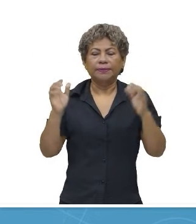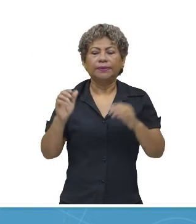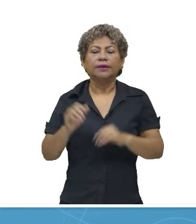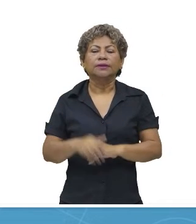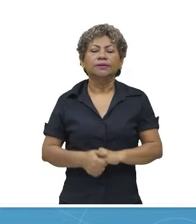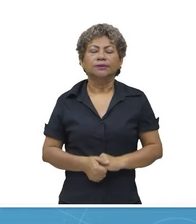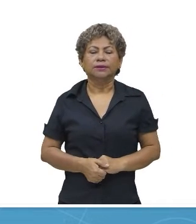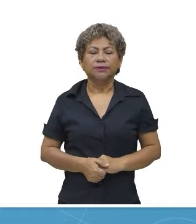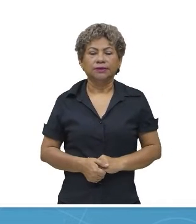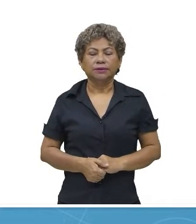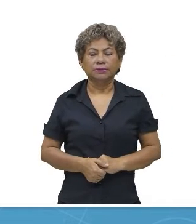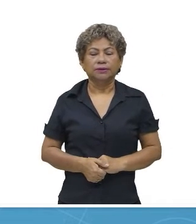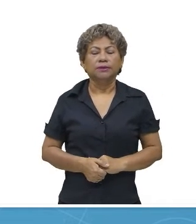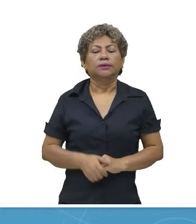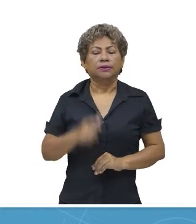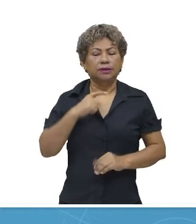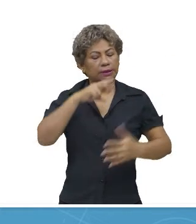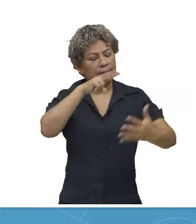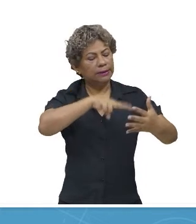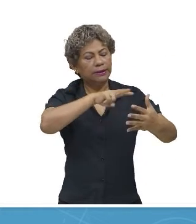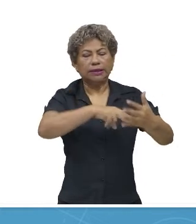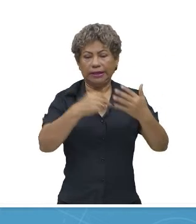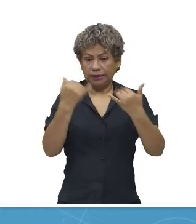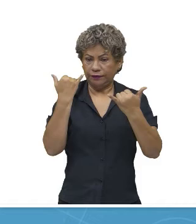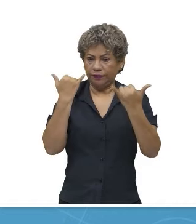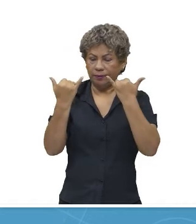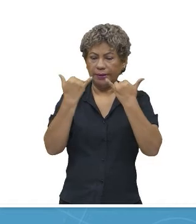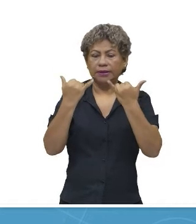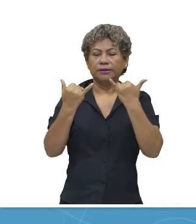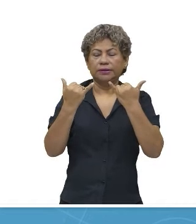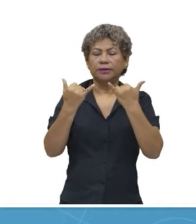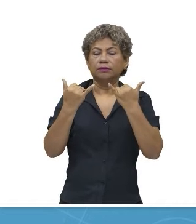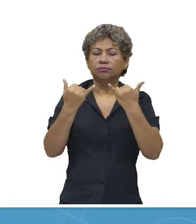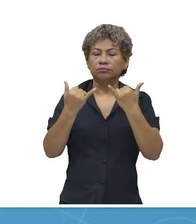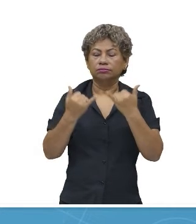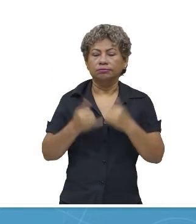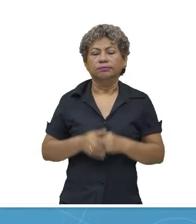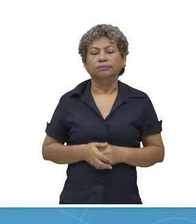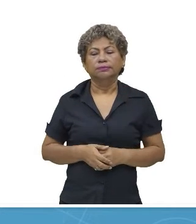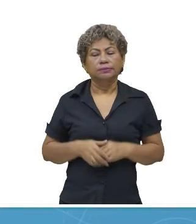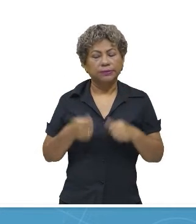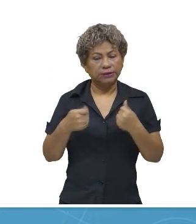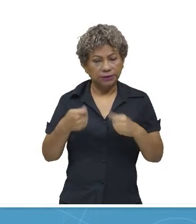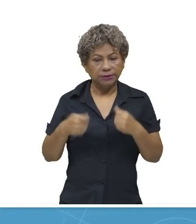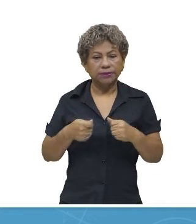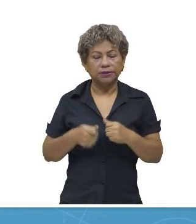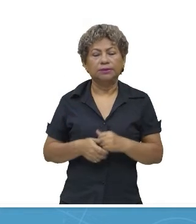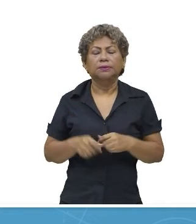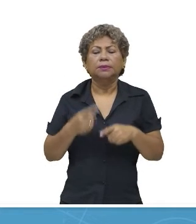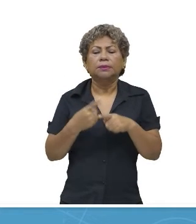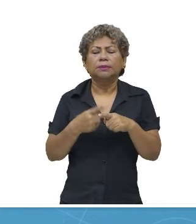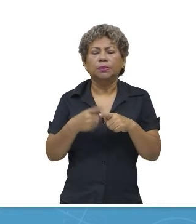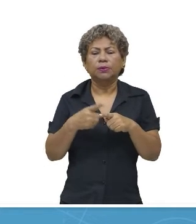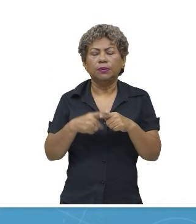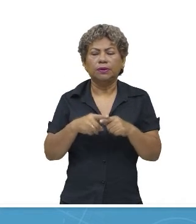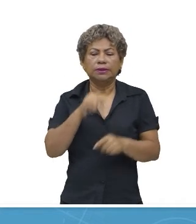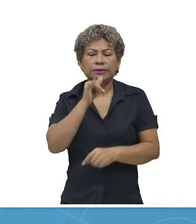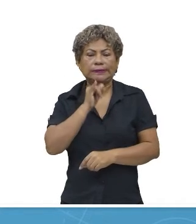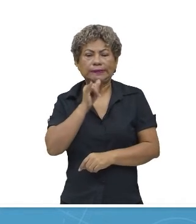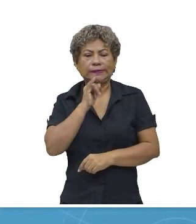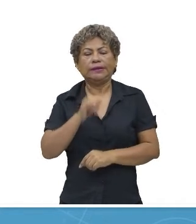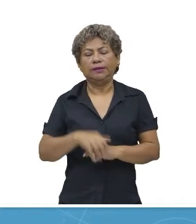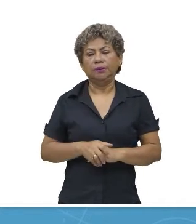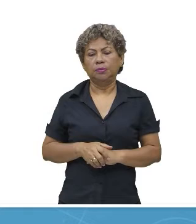que ter muito cuidado quando a gente tem esse expoente negativo, porque pode induzir a